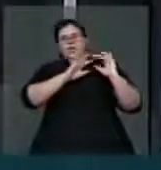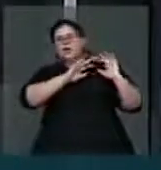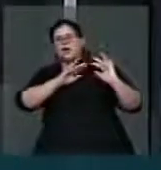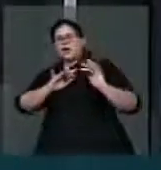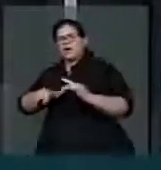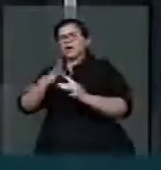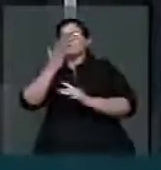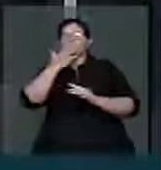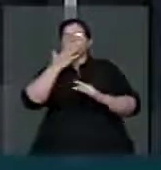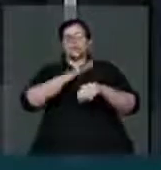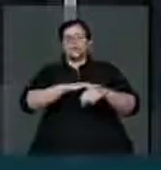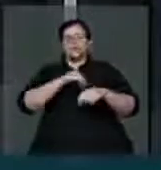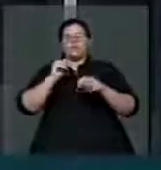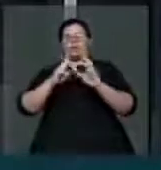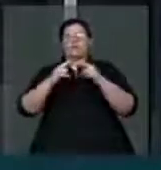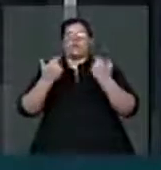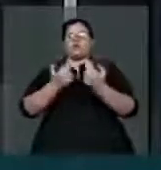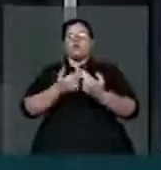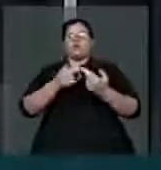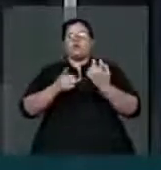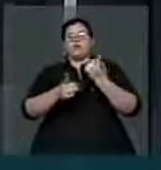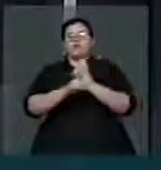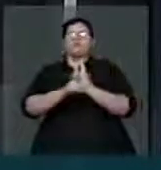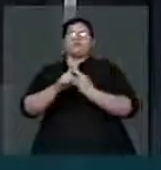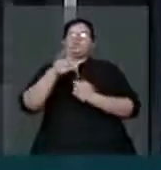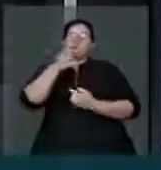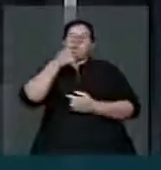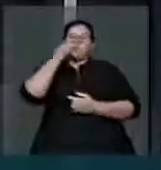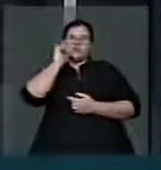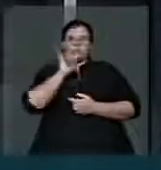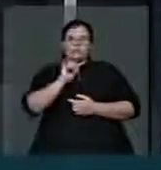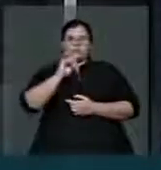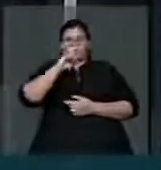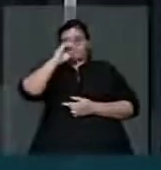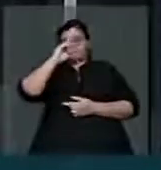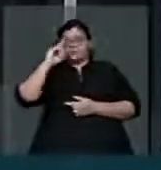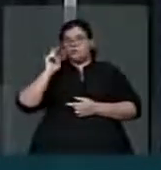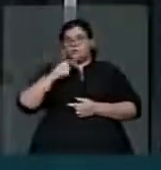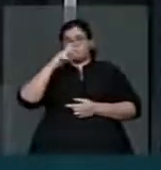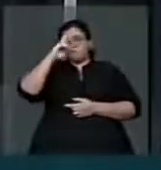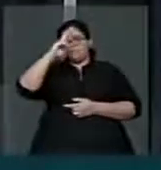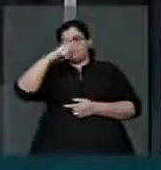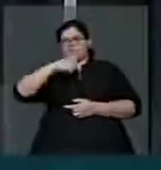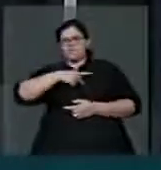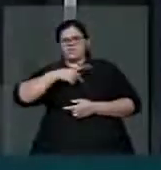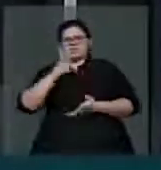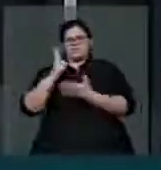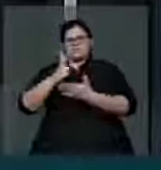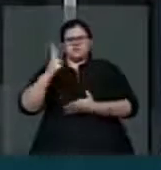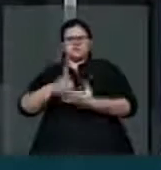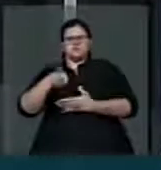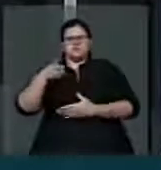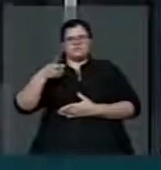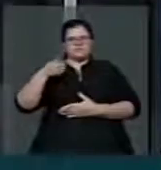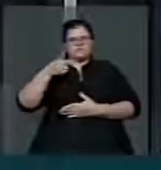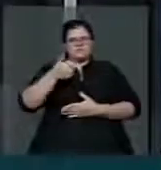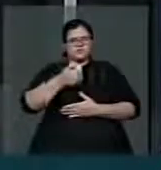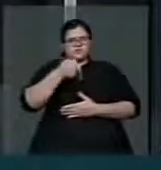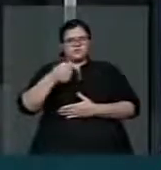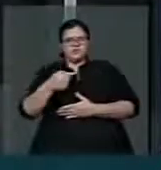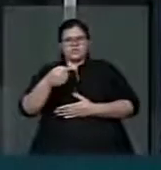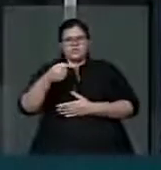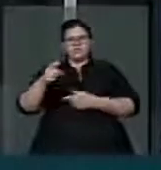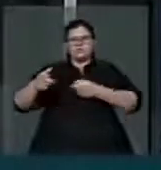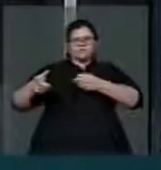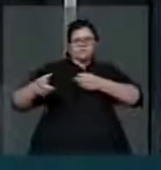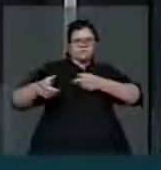reunião e lá encontraram esse fazendeiro comandando pessoalmente, ele próprio comandando, 17